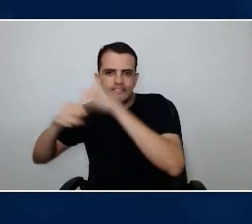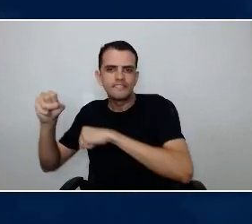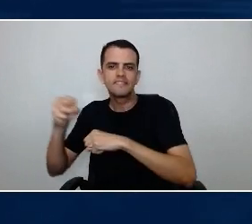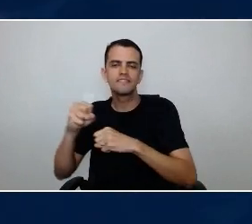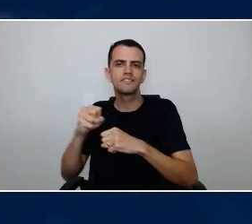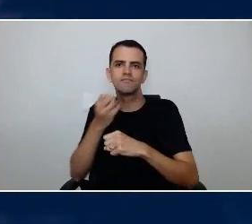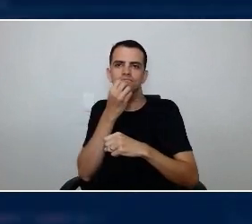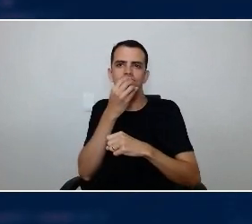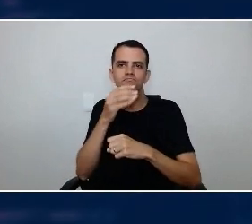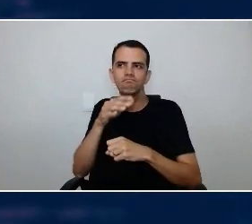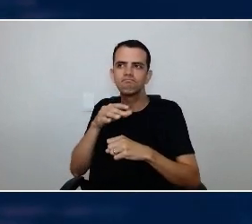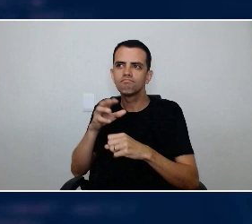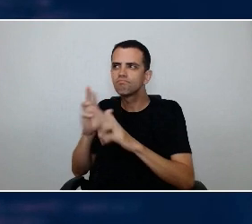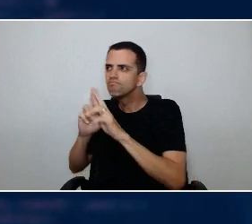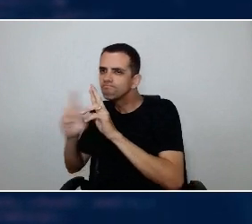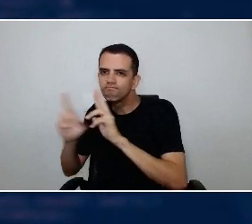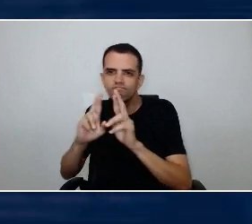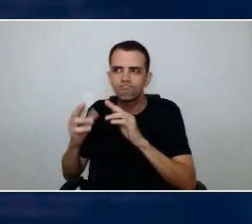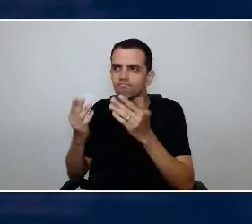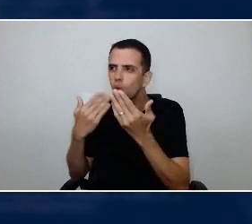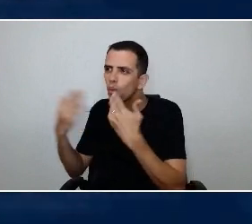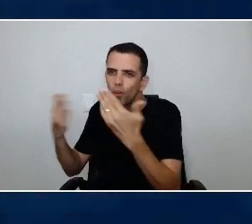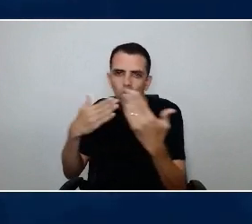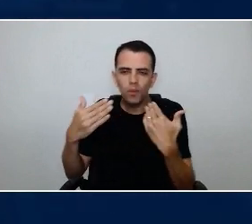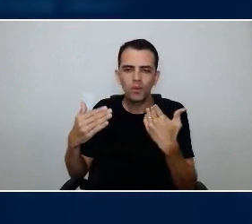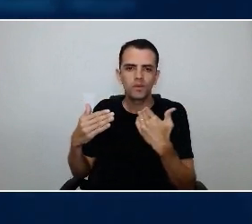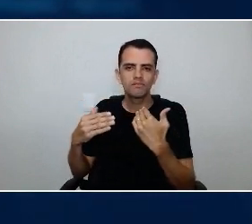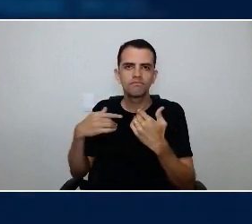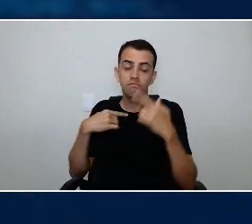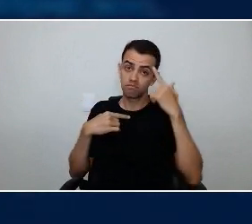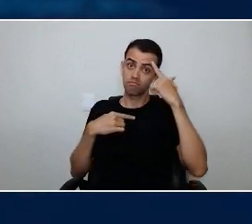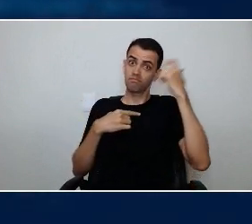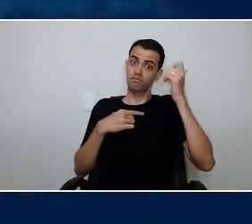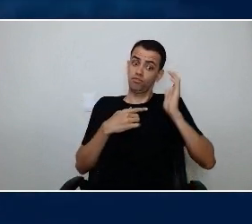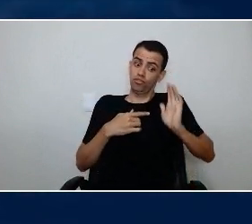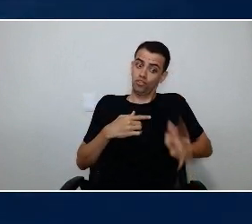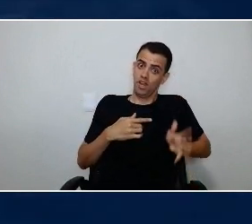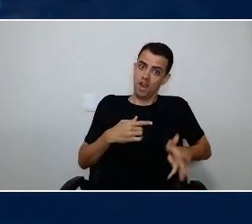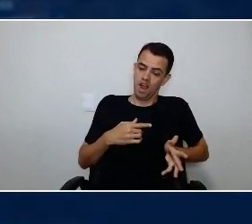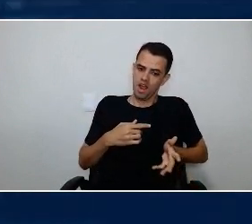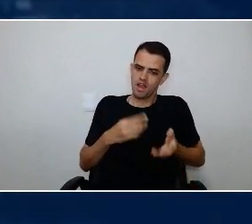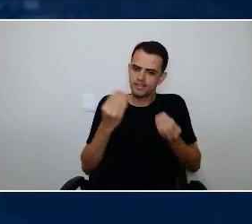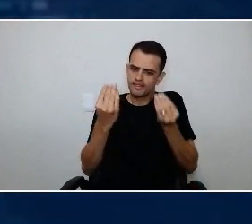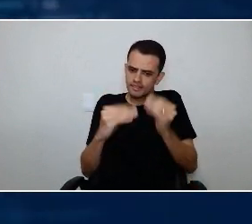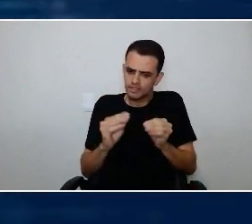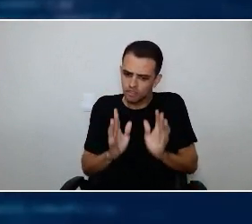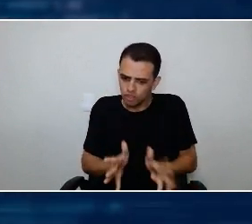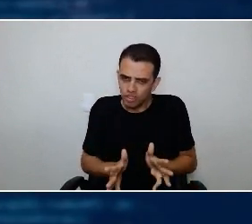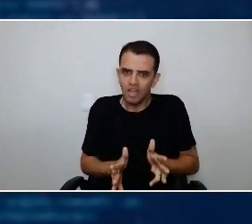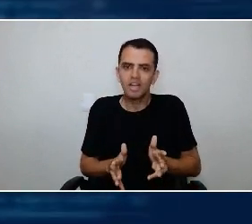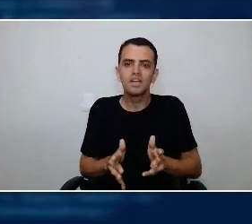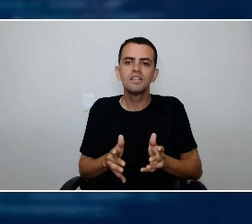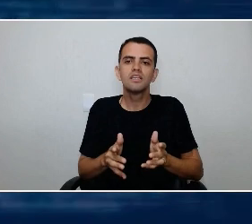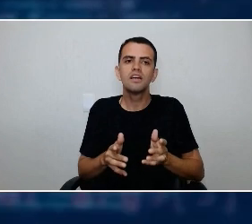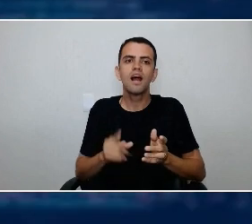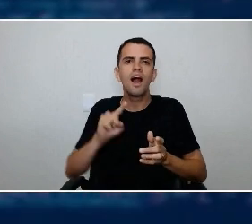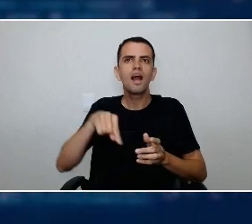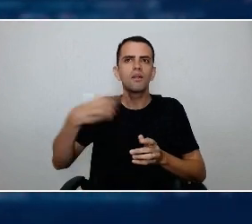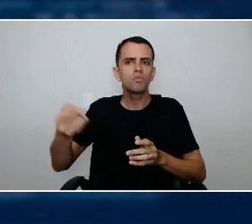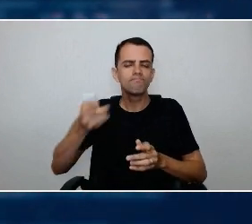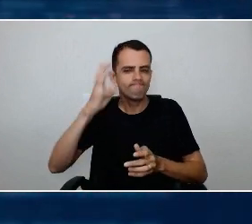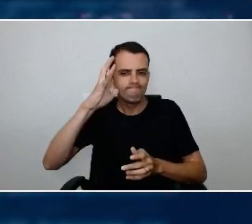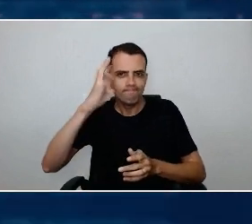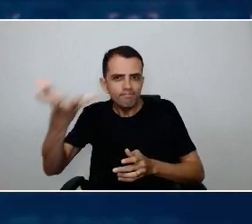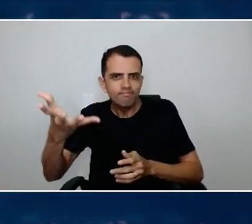como começar porque como vocês viram tive uma ideia e desse dessa ideia problema eu arranjei uma solução e dessa